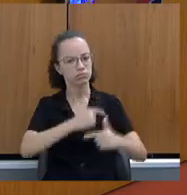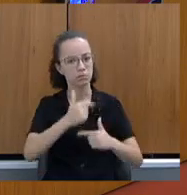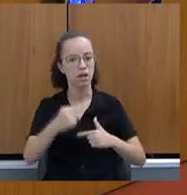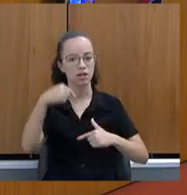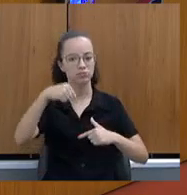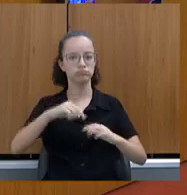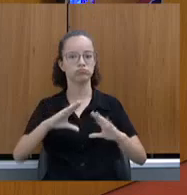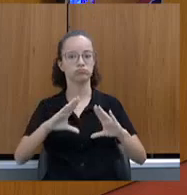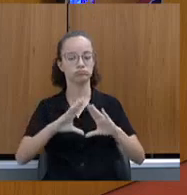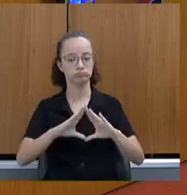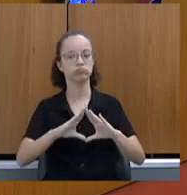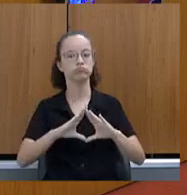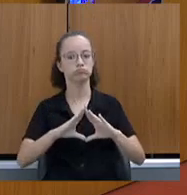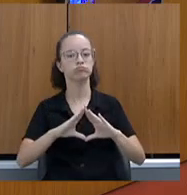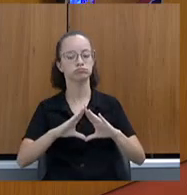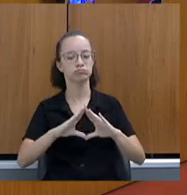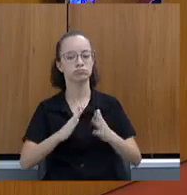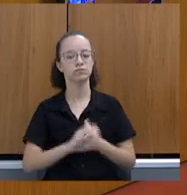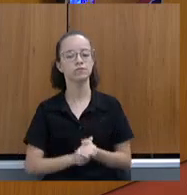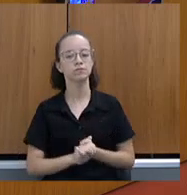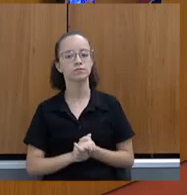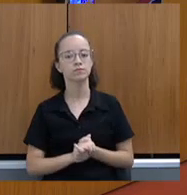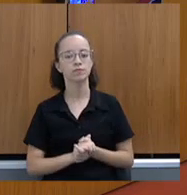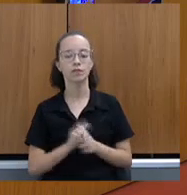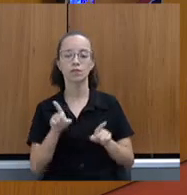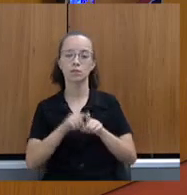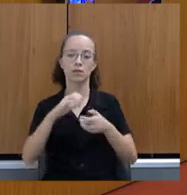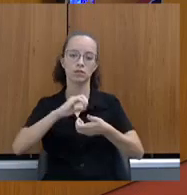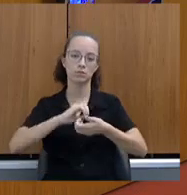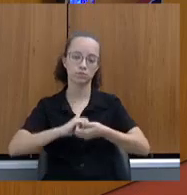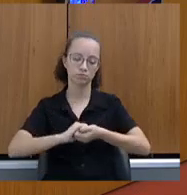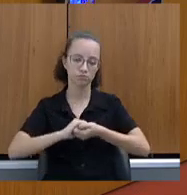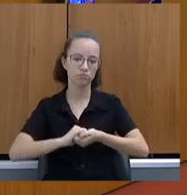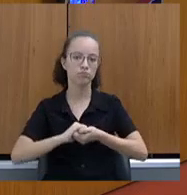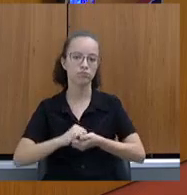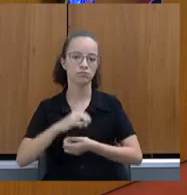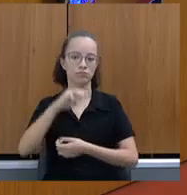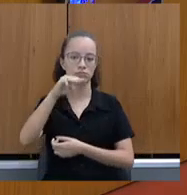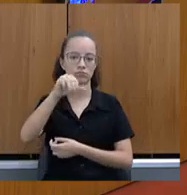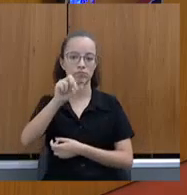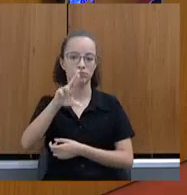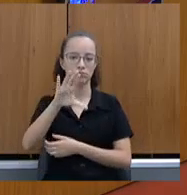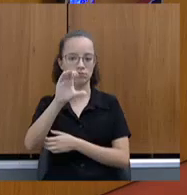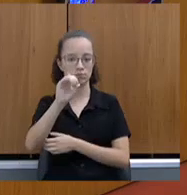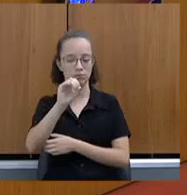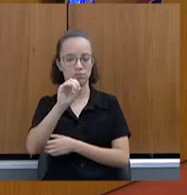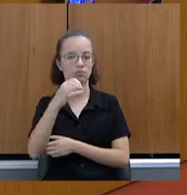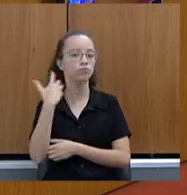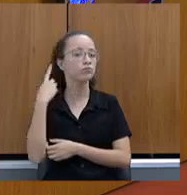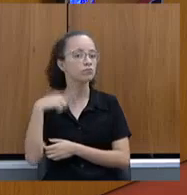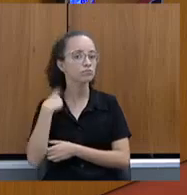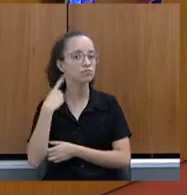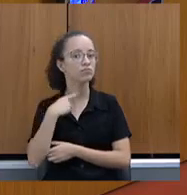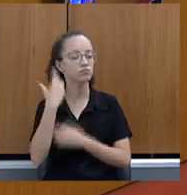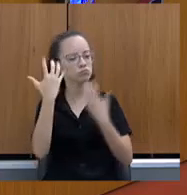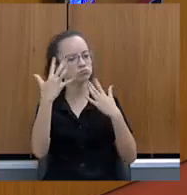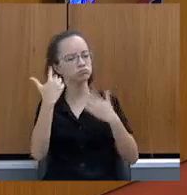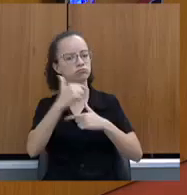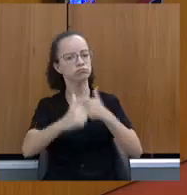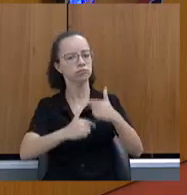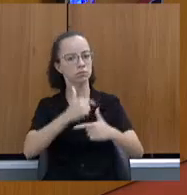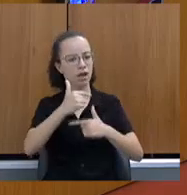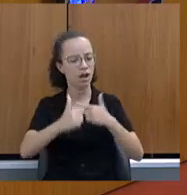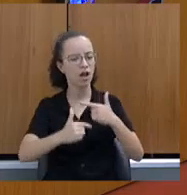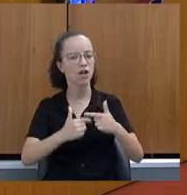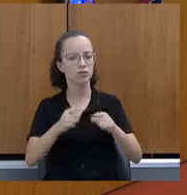legislatura frente desta comissão cumprimentar o deputado Mauro Tramonte também cumprimentar é parabenizá-lo né pelos trabalhos